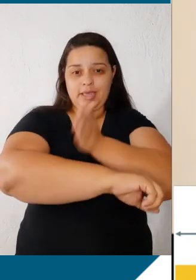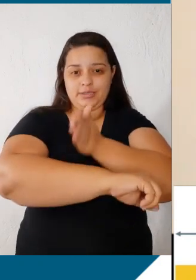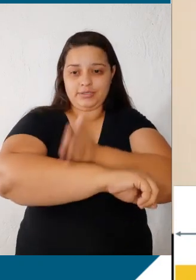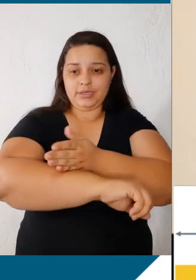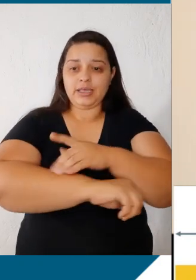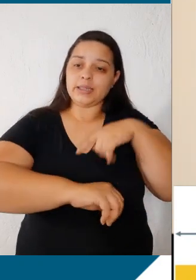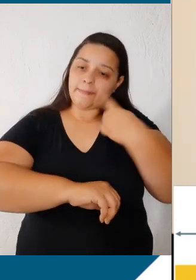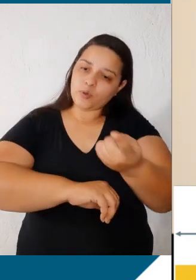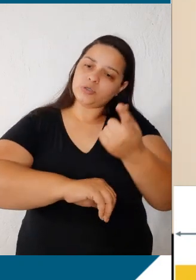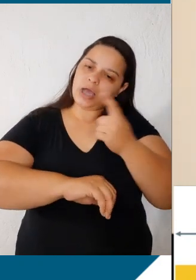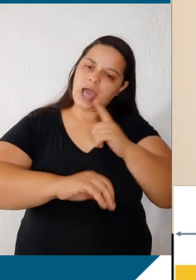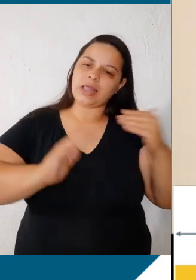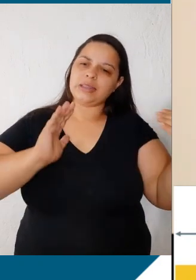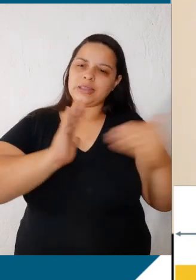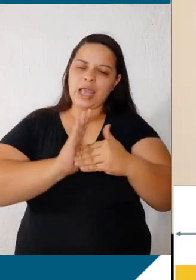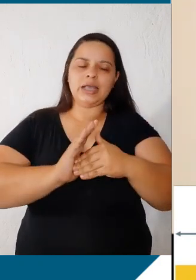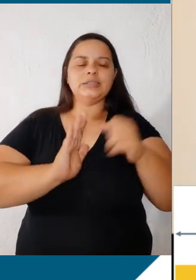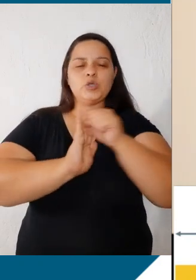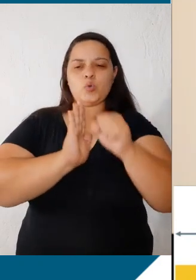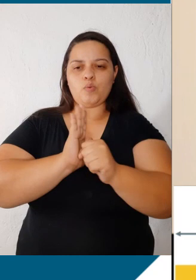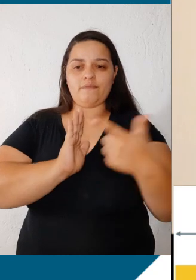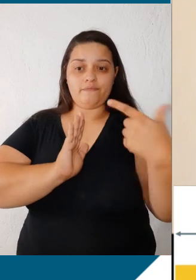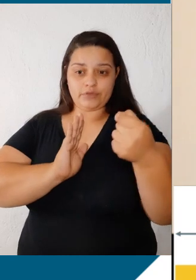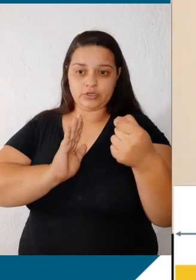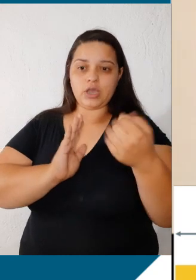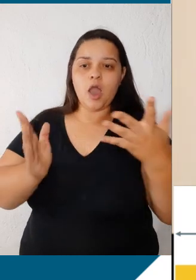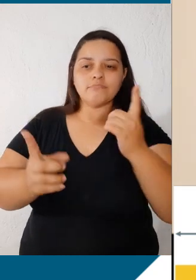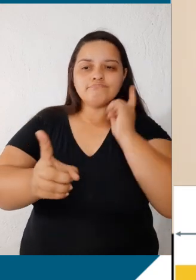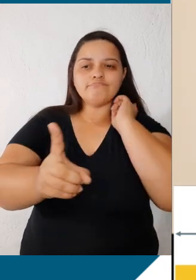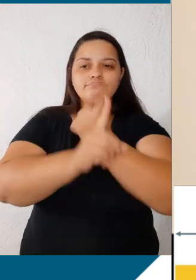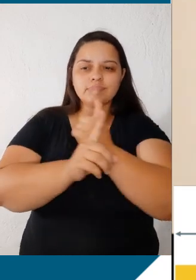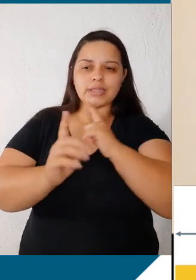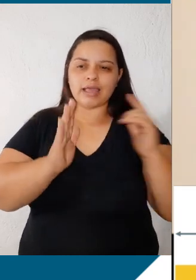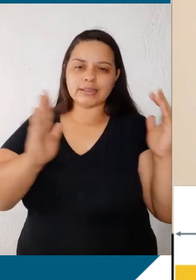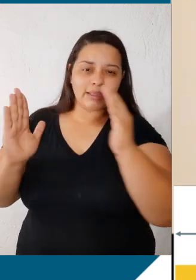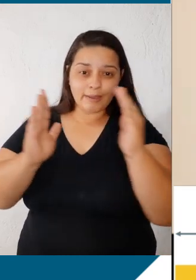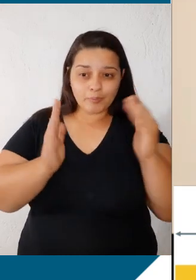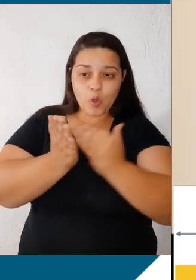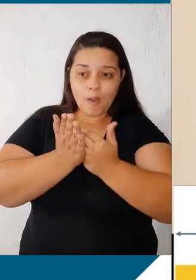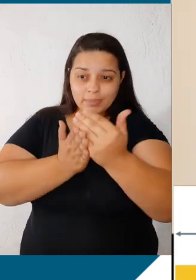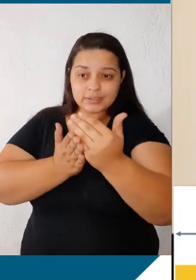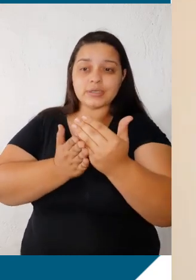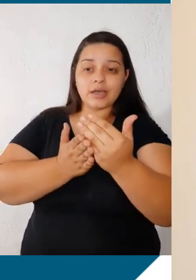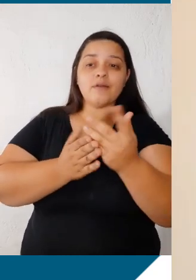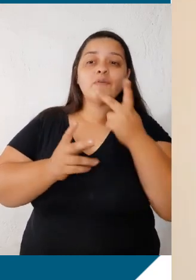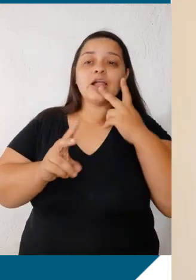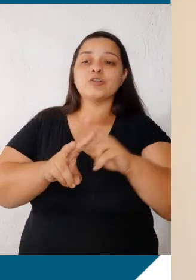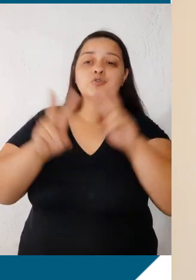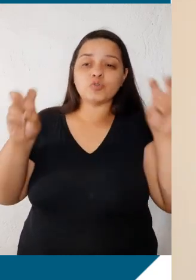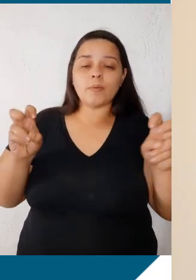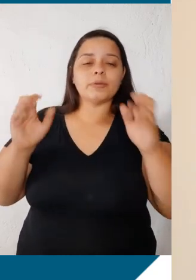e seguimos cronologicamente até o século XX. Agora que identificamos o nosso período temporal de partida, vamos falar